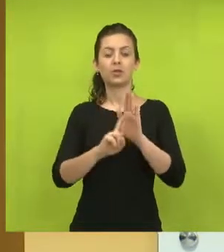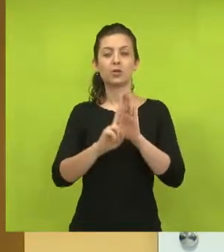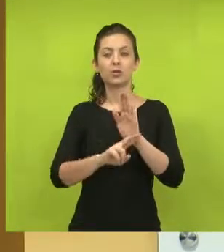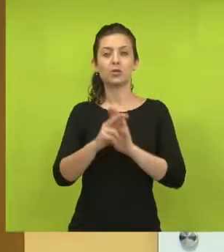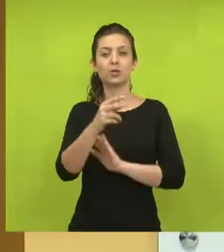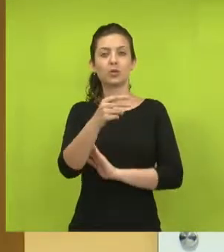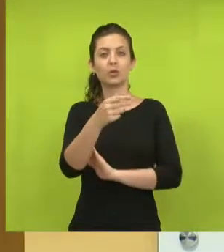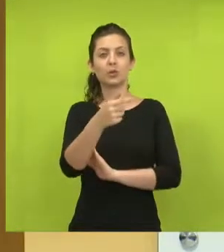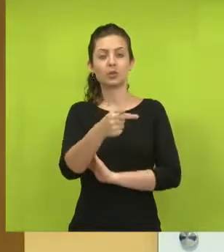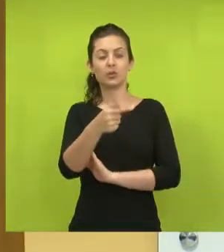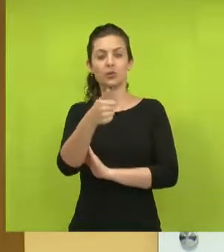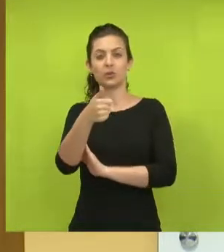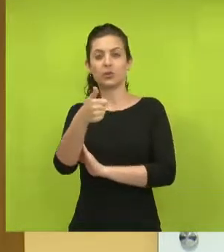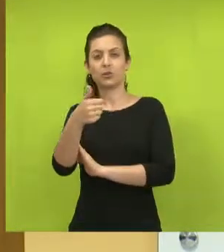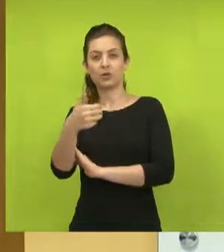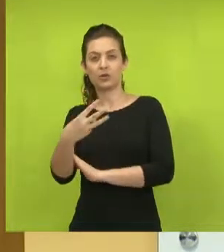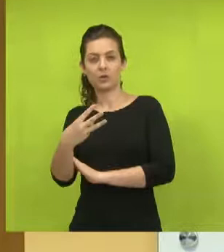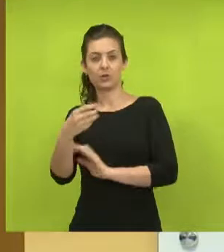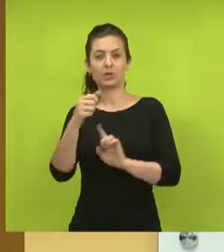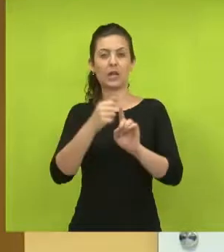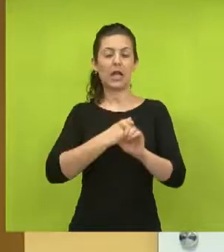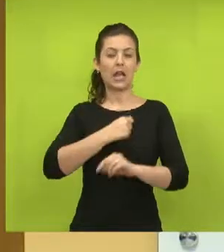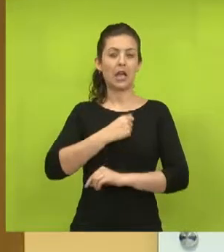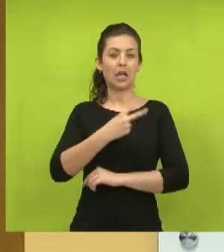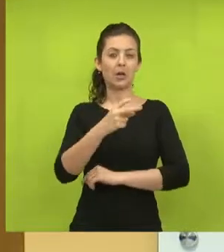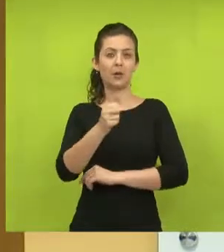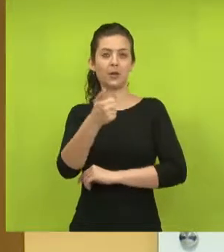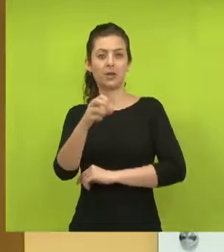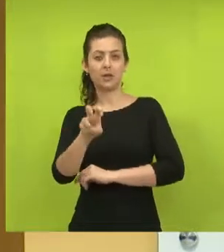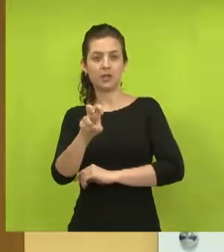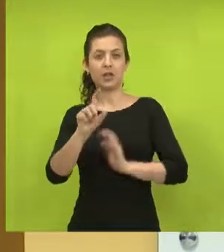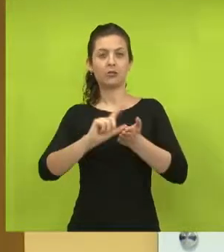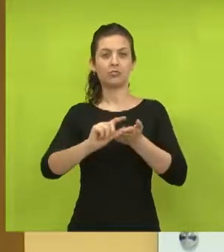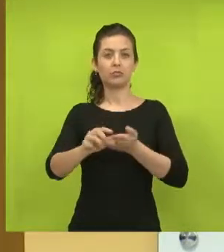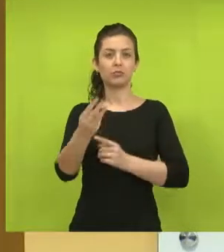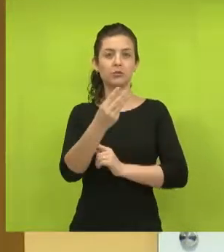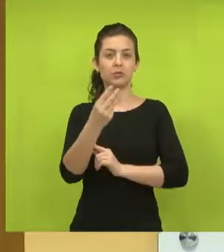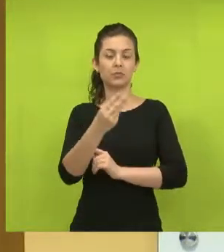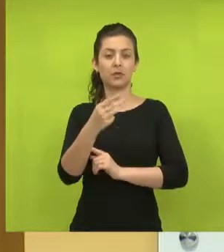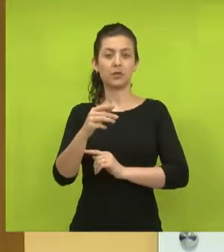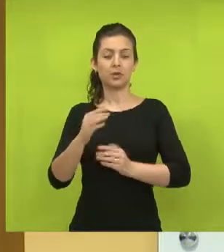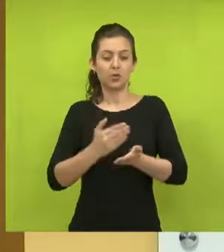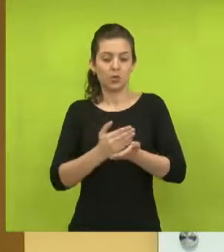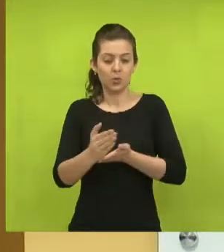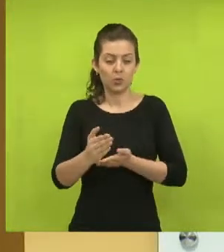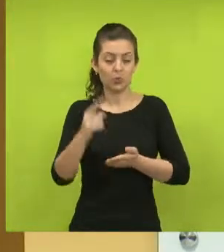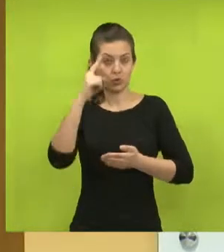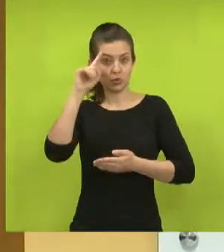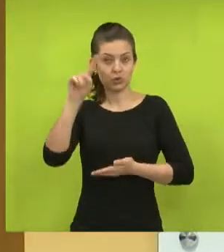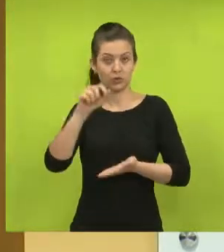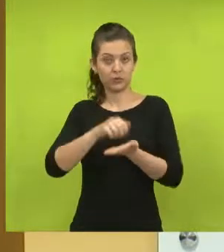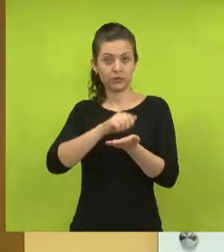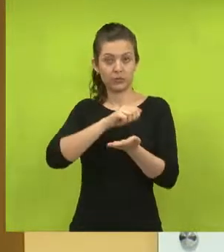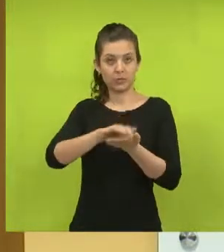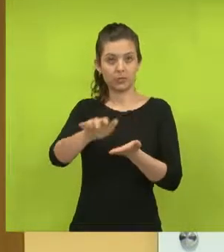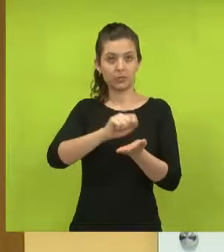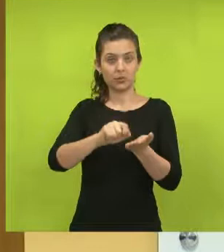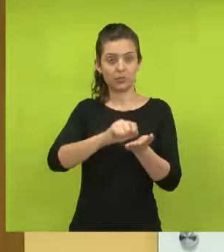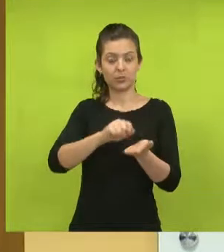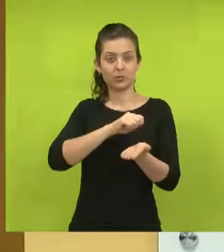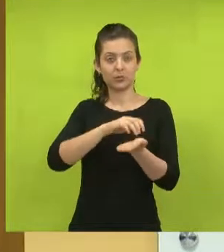703-2015, de 13 de agosto de 2015. Artigo 3º. Essa resolução entra em vigor na data de sua